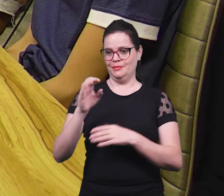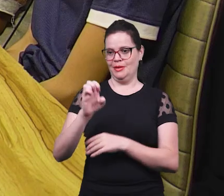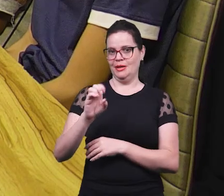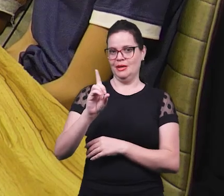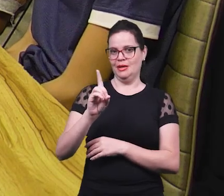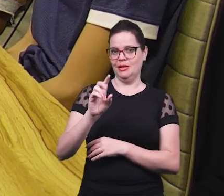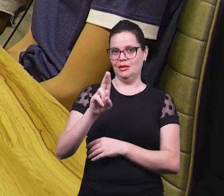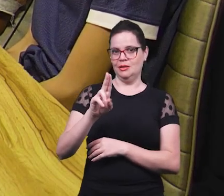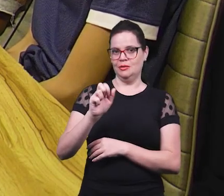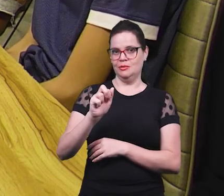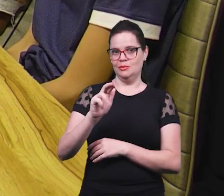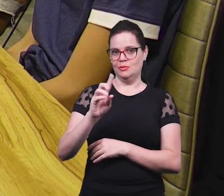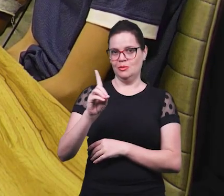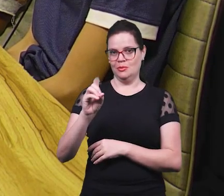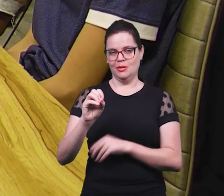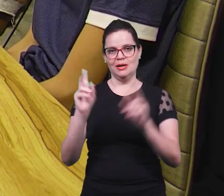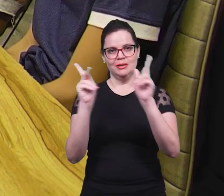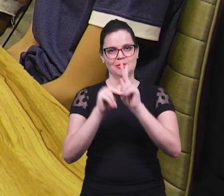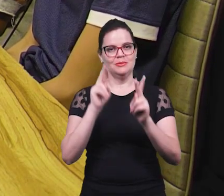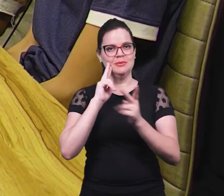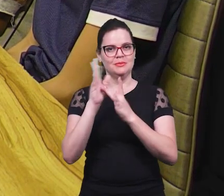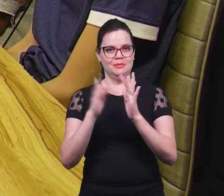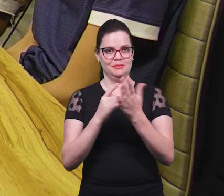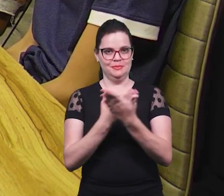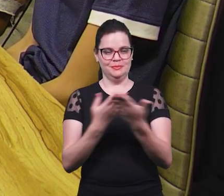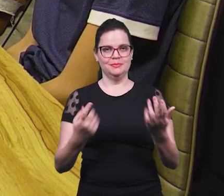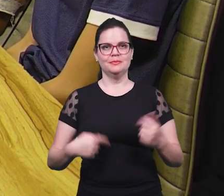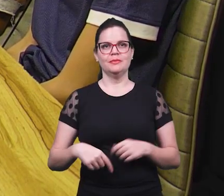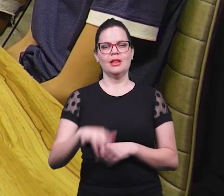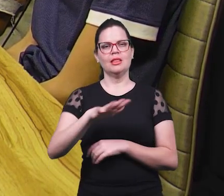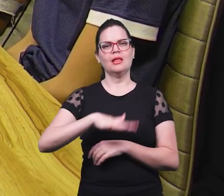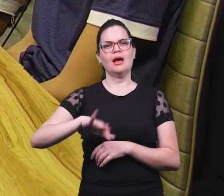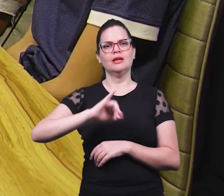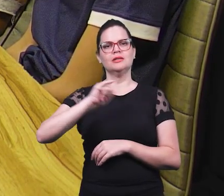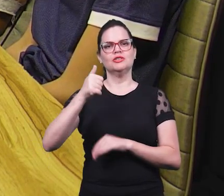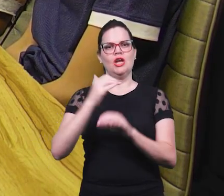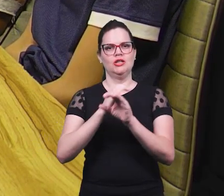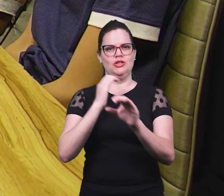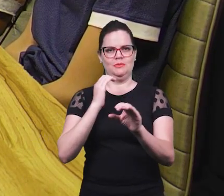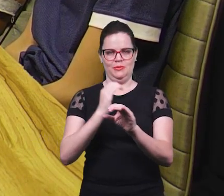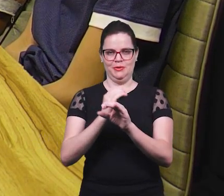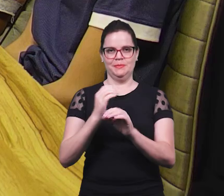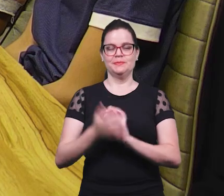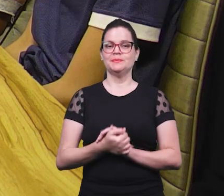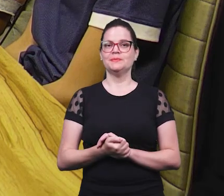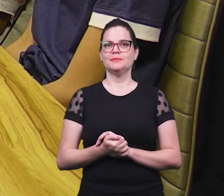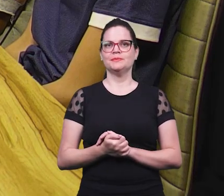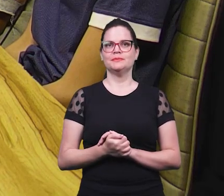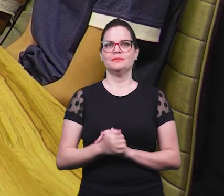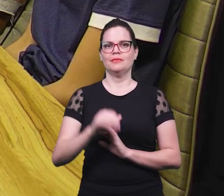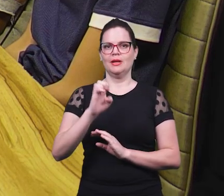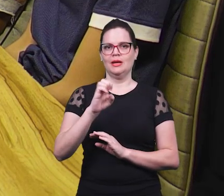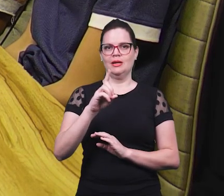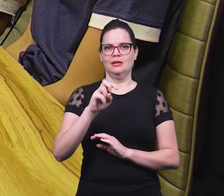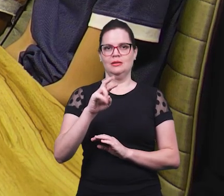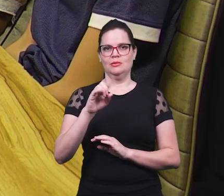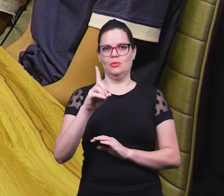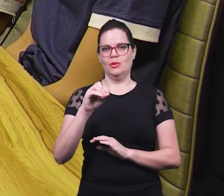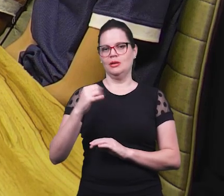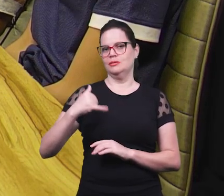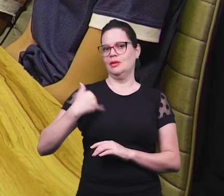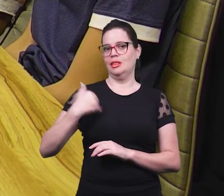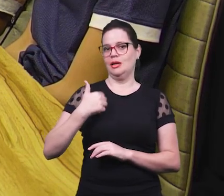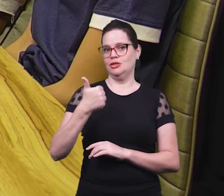Eduardo. A paz do Senhor. Paz do Senhor, Eduardo, da área de Jardim Camburi. Eduardo, ele é um adolescente de